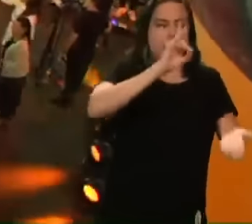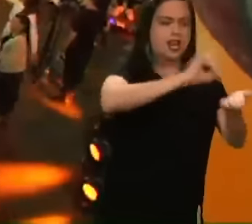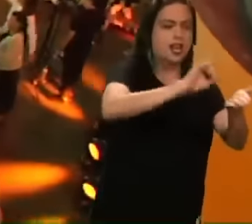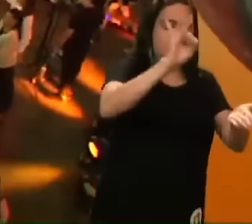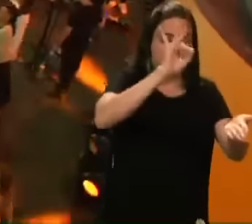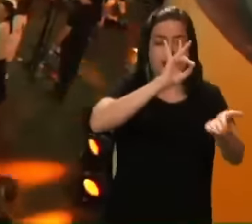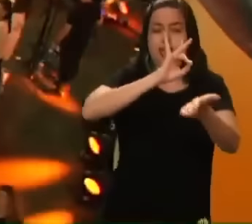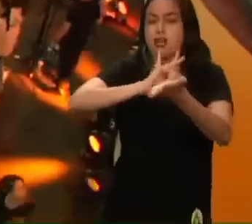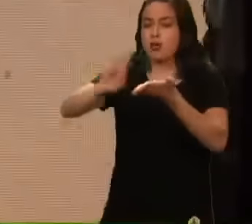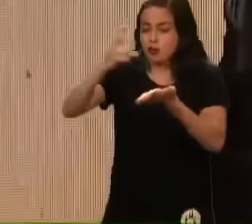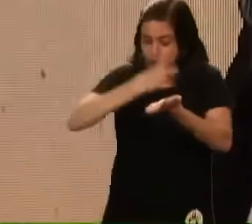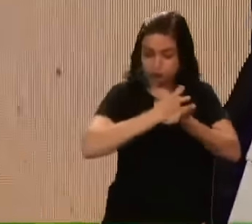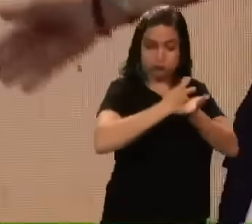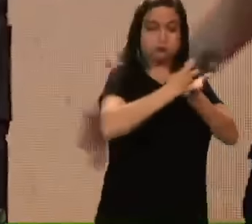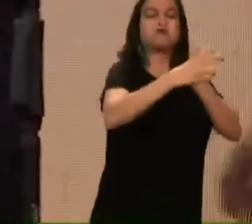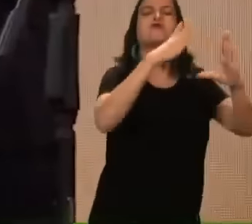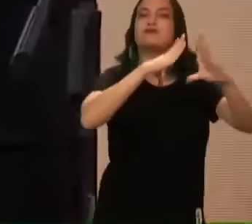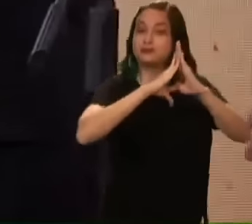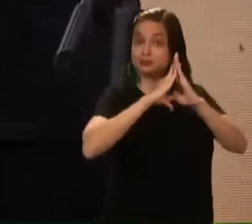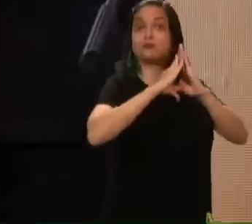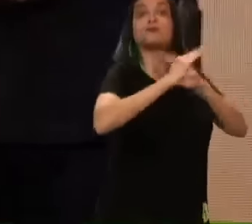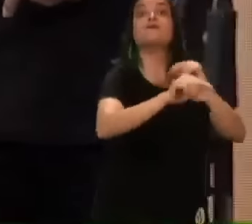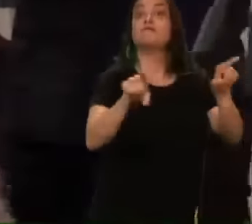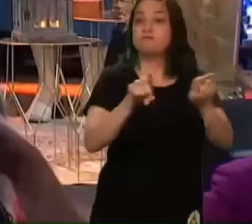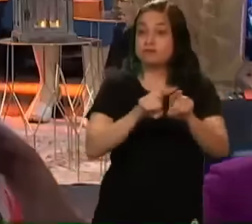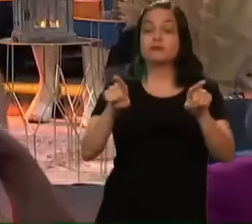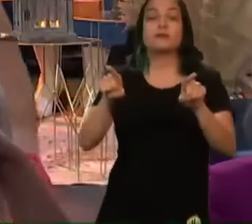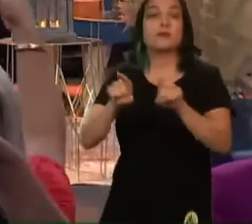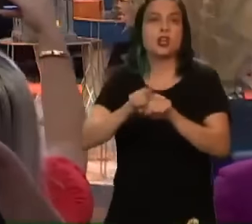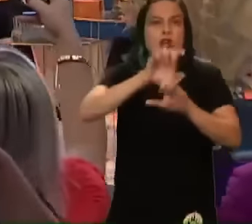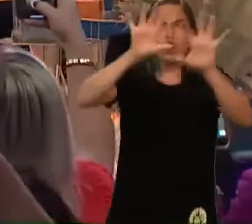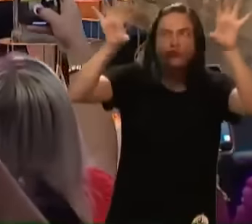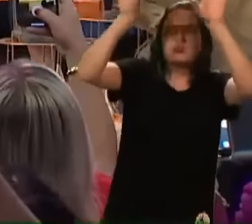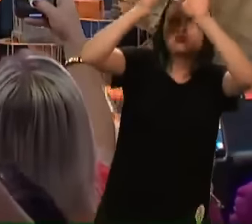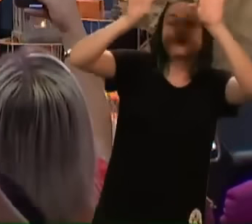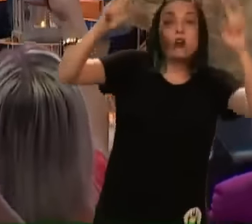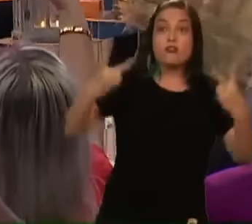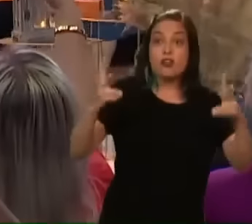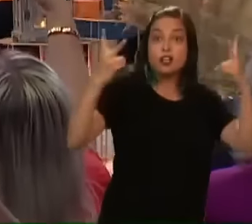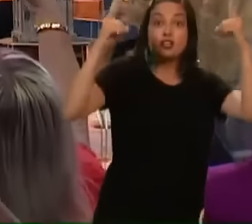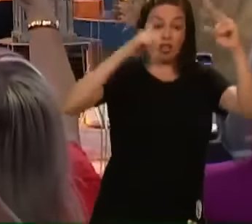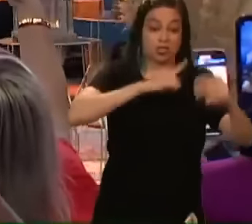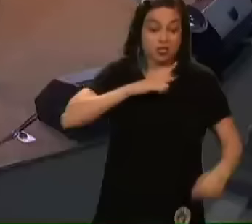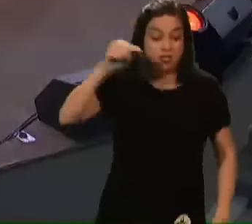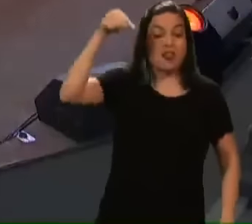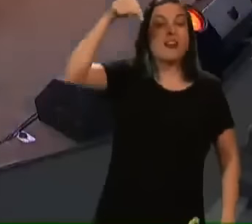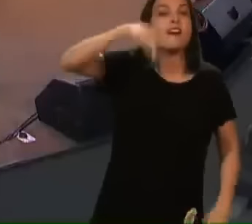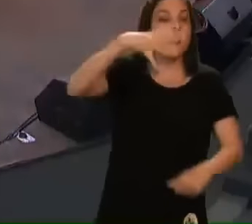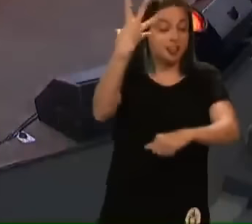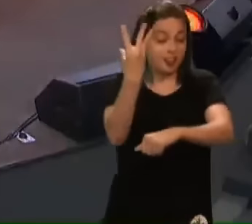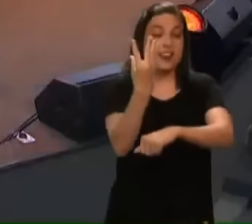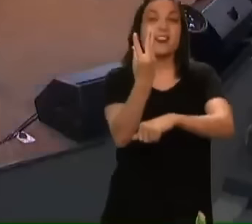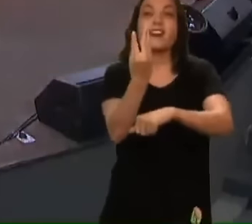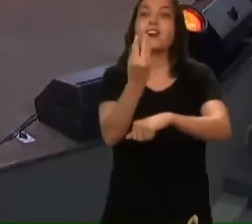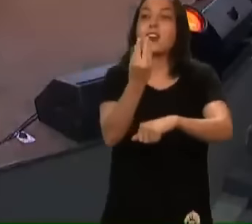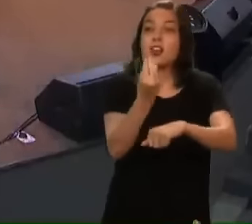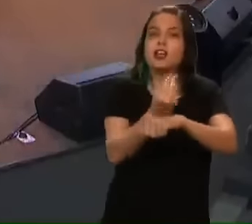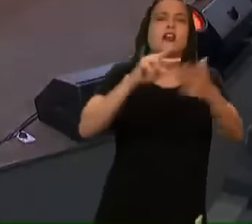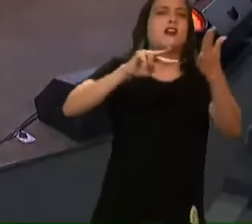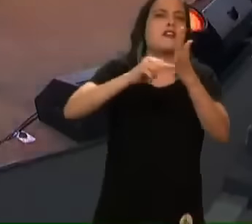Pra fazer o inimigo fugir de você. Uma nuvem de vitória está sobre a igreja.